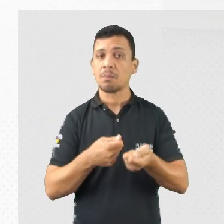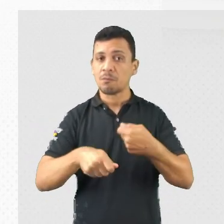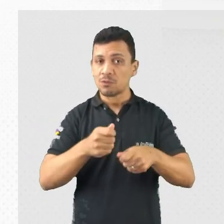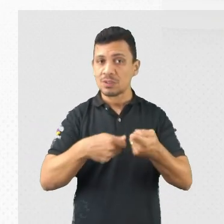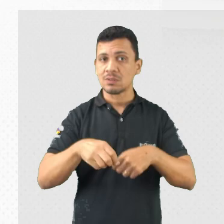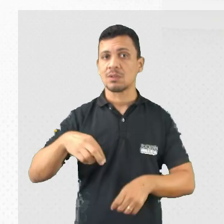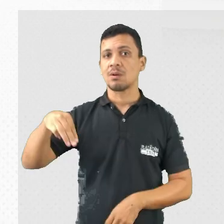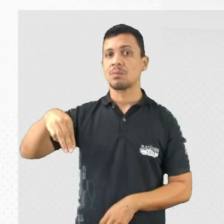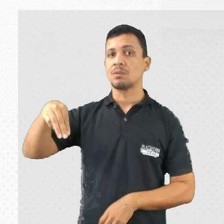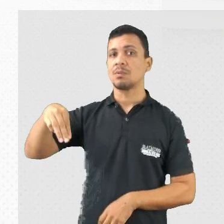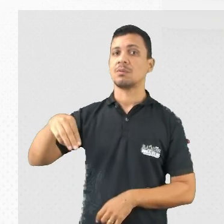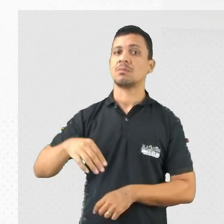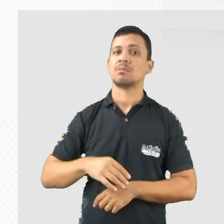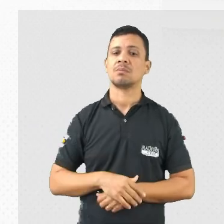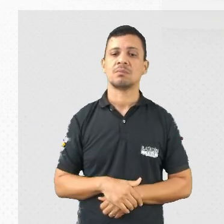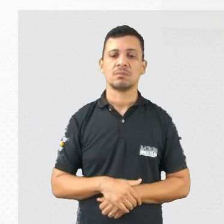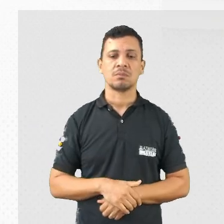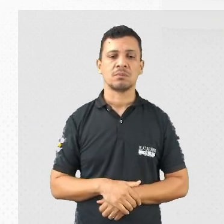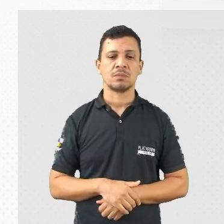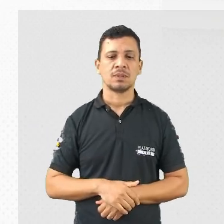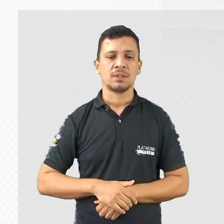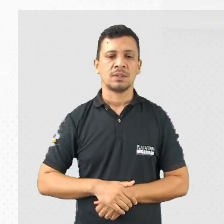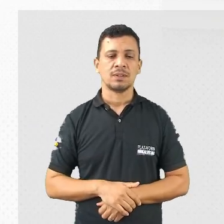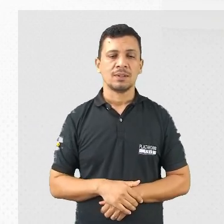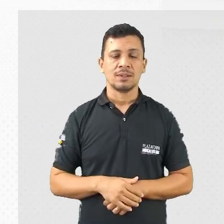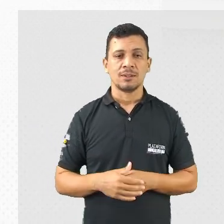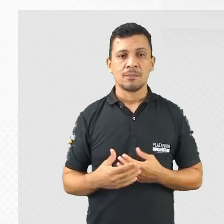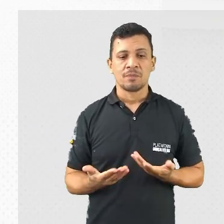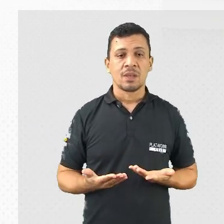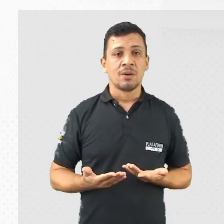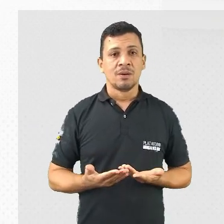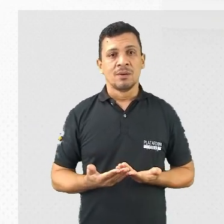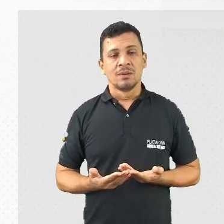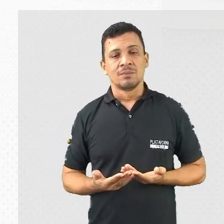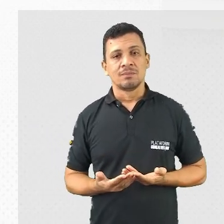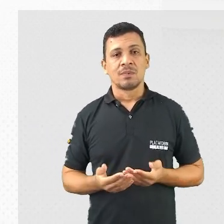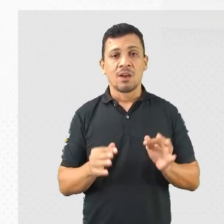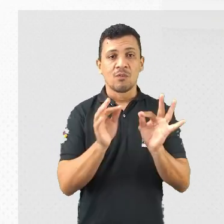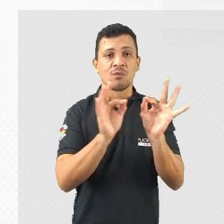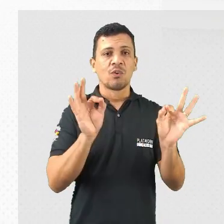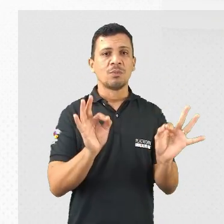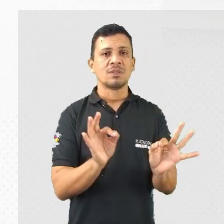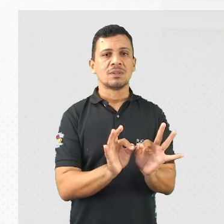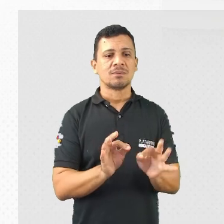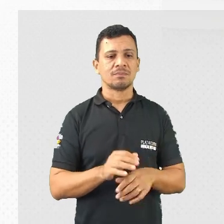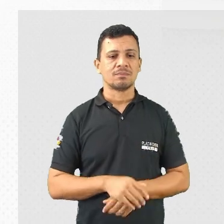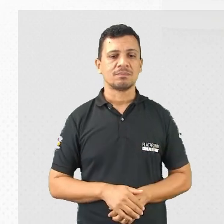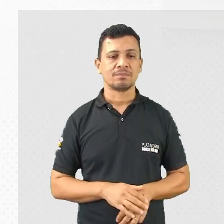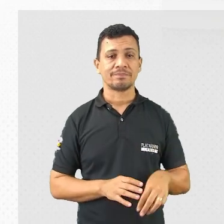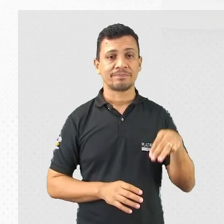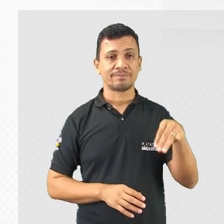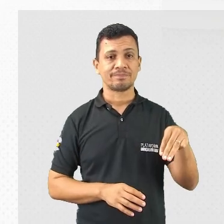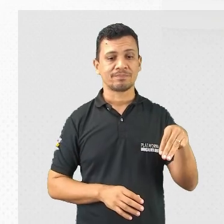matemática financeira. Então, vamos lá. Dito isso, né? Vamos para a nossa formulazinha.